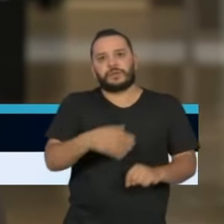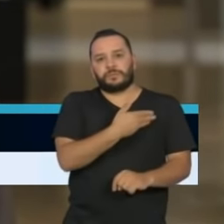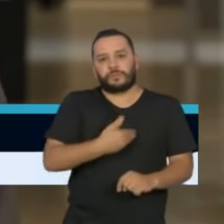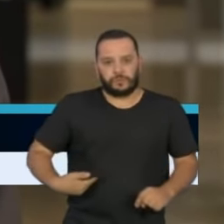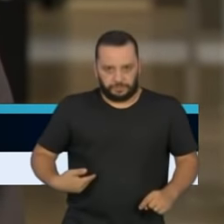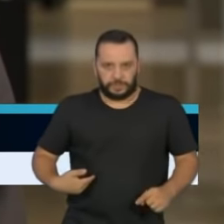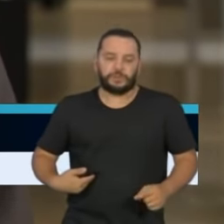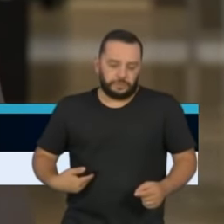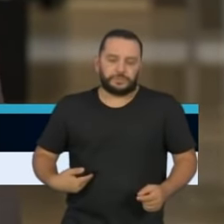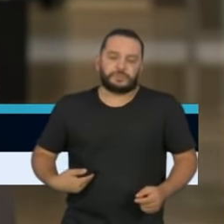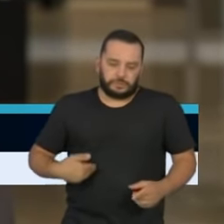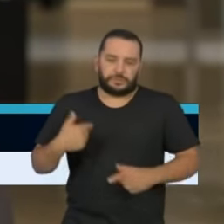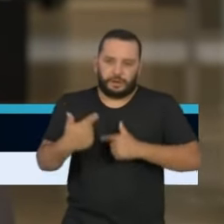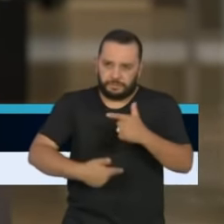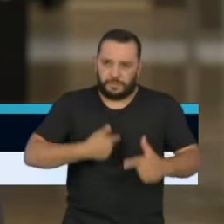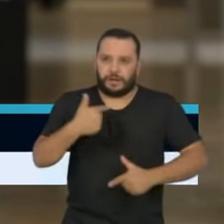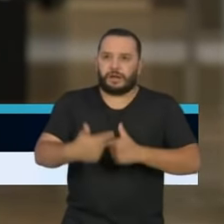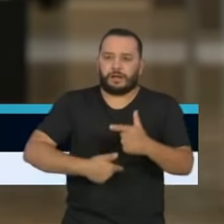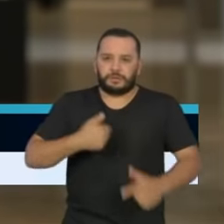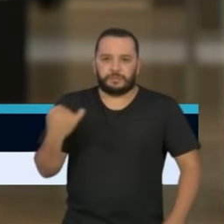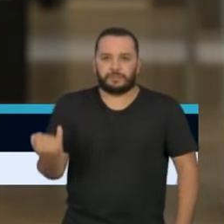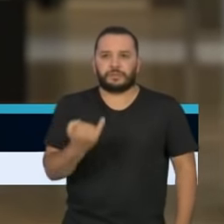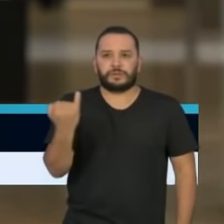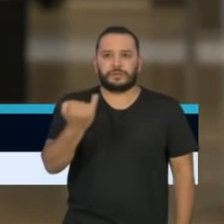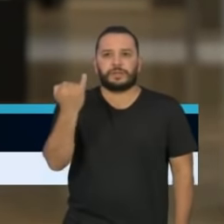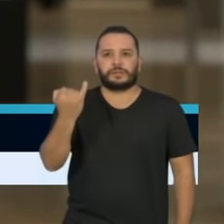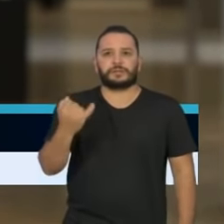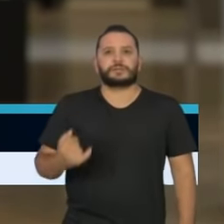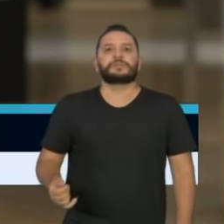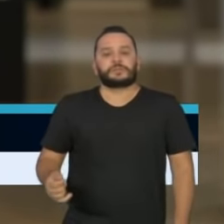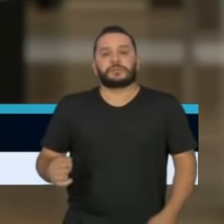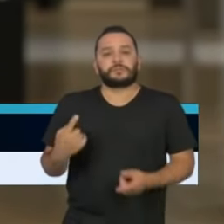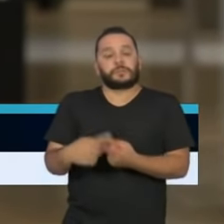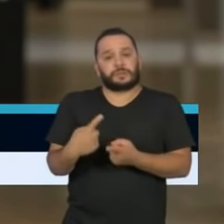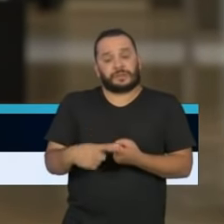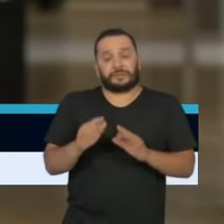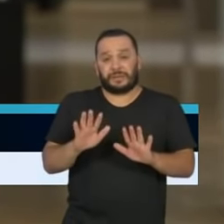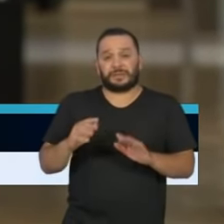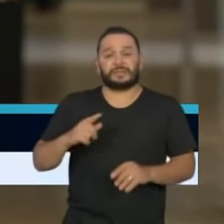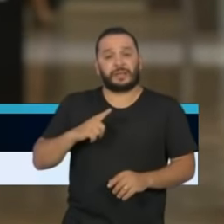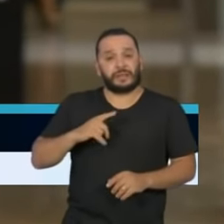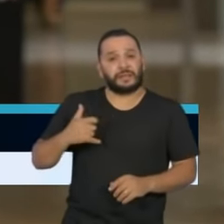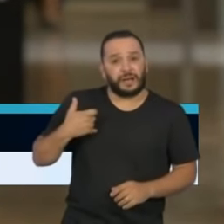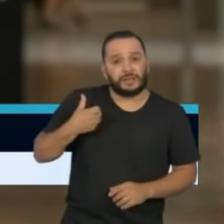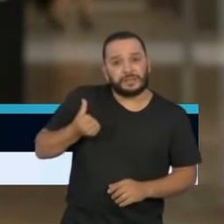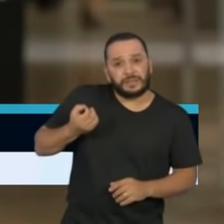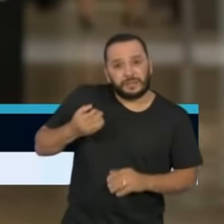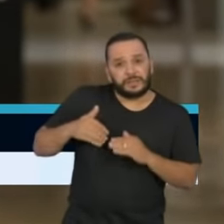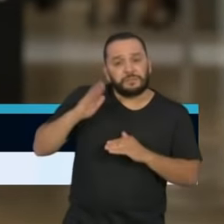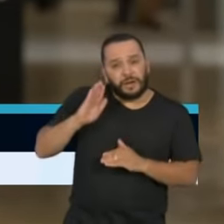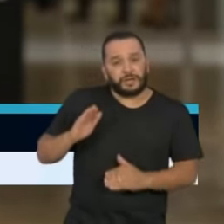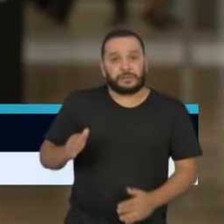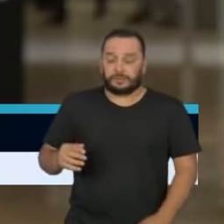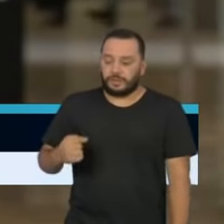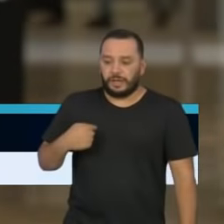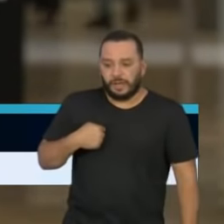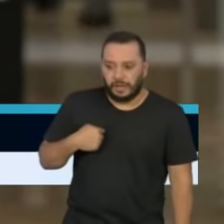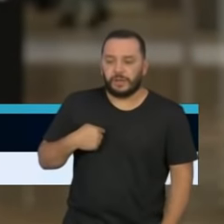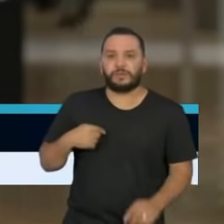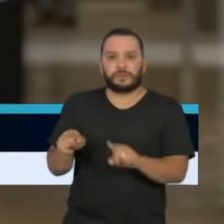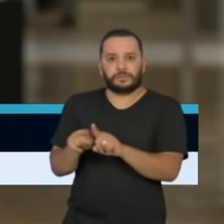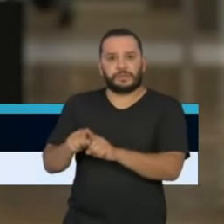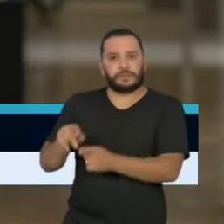ficar isentados do seu dia a dia, a despeito de terem mais de 60 anos. São pessoas que nós, eu e o secretário,